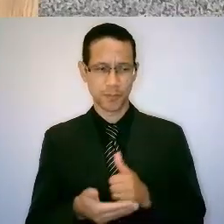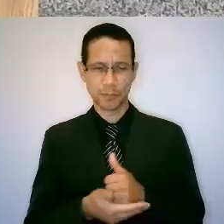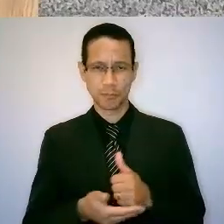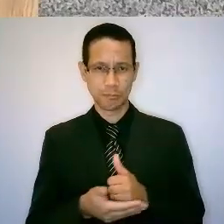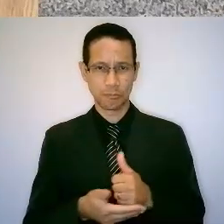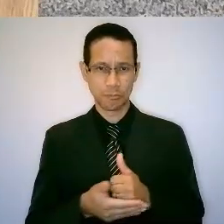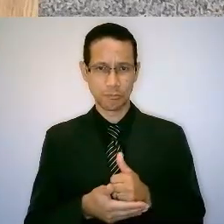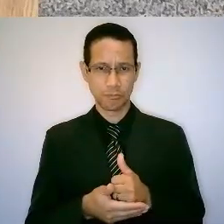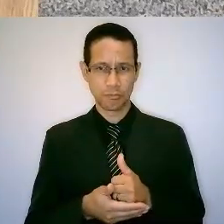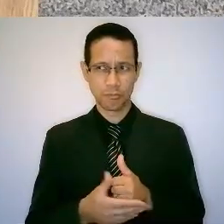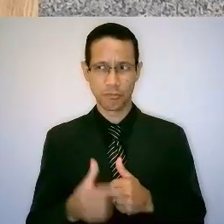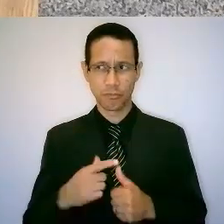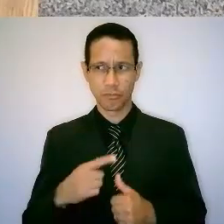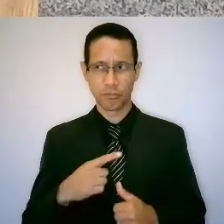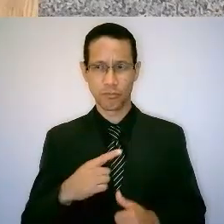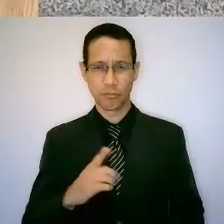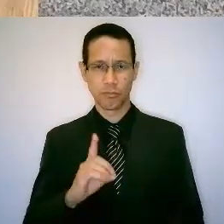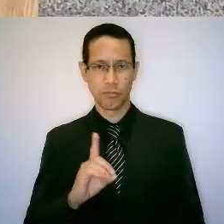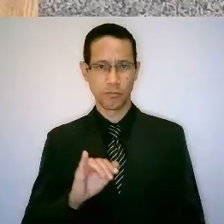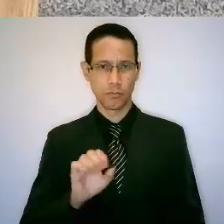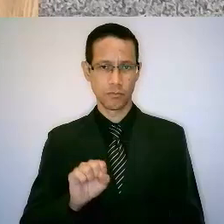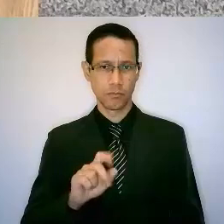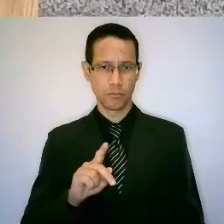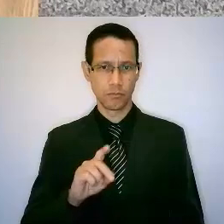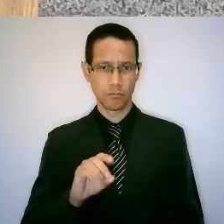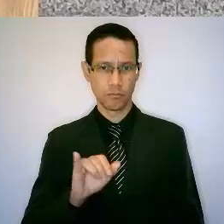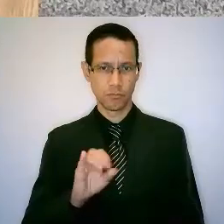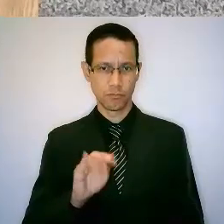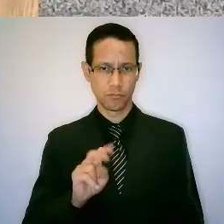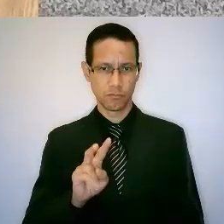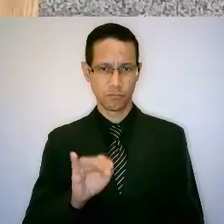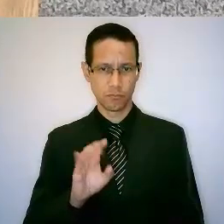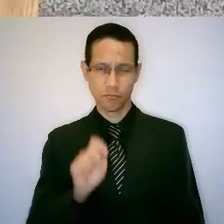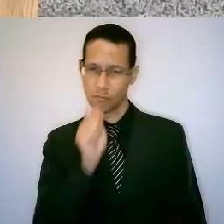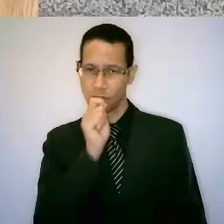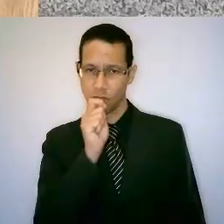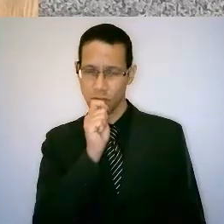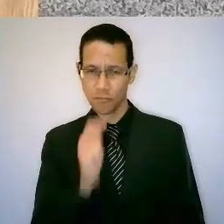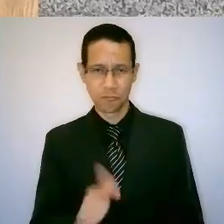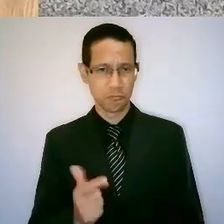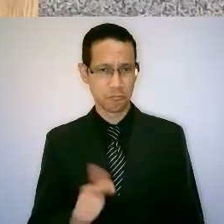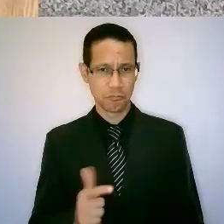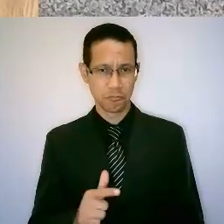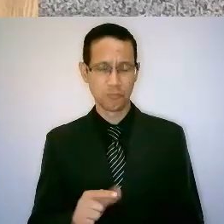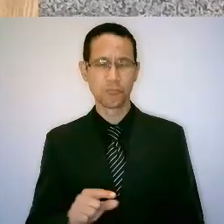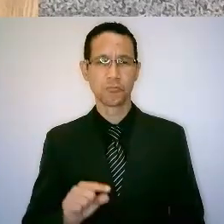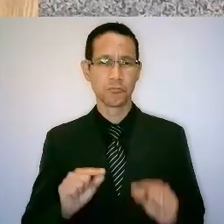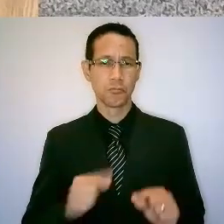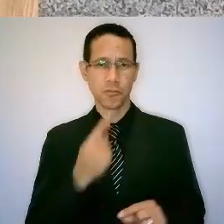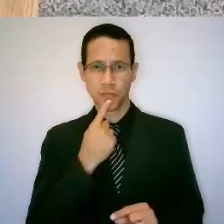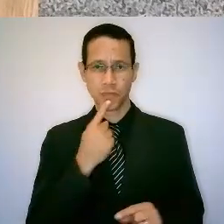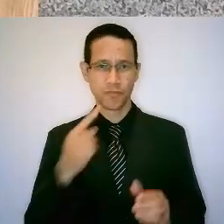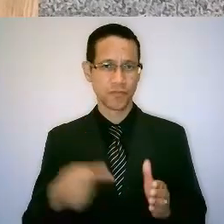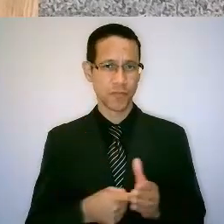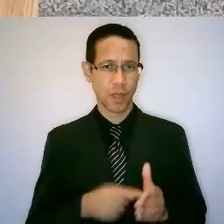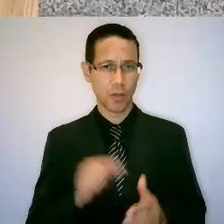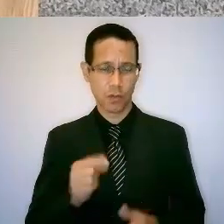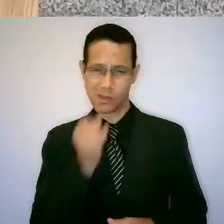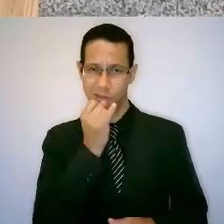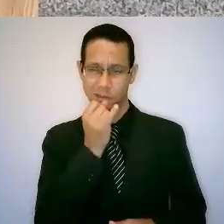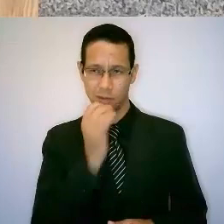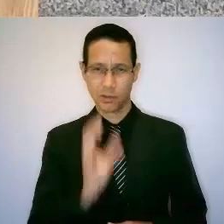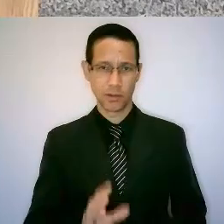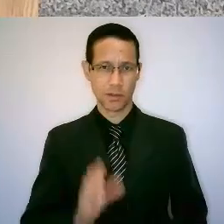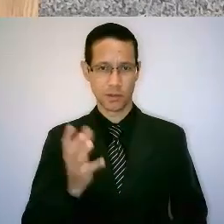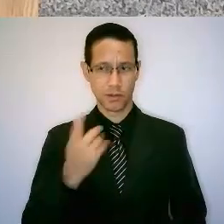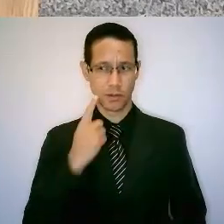dispositivo foi acionado Vejam excelências a denúncia se baseia que esse dispositivo aquele aquela situação ali à